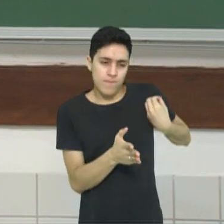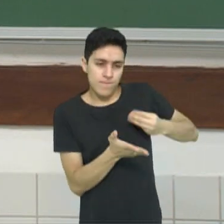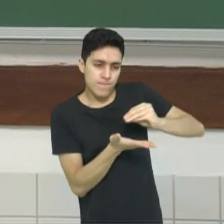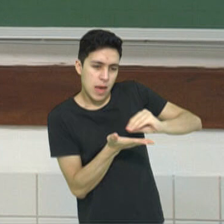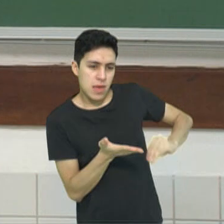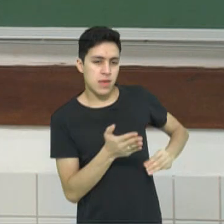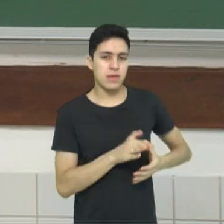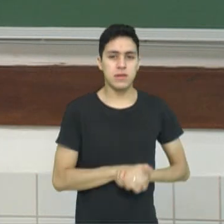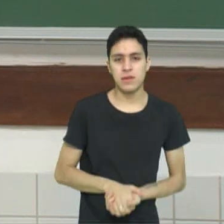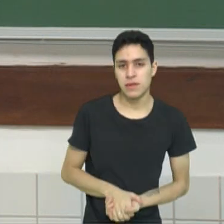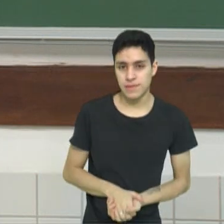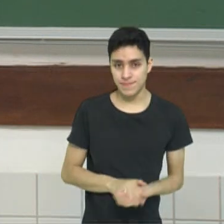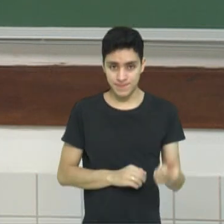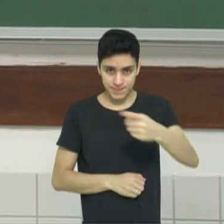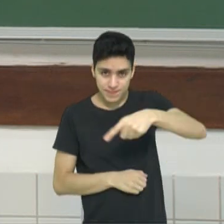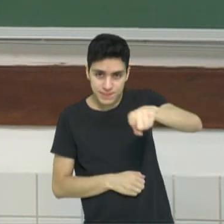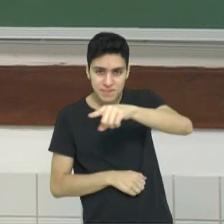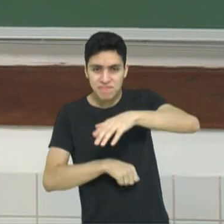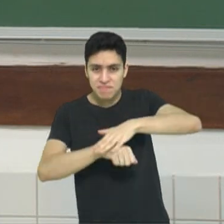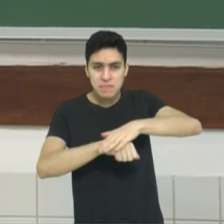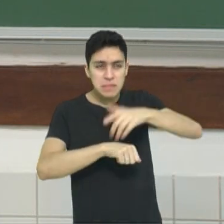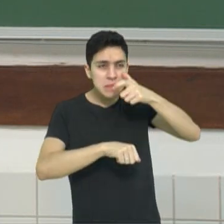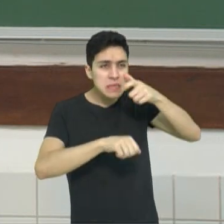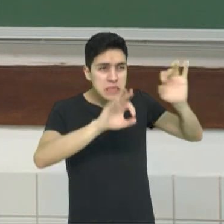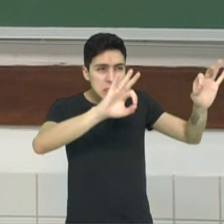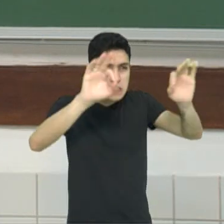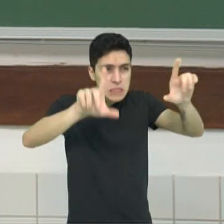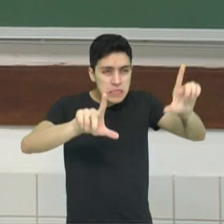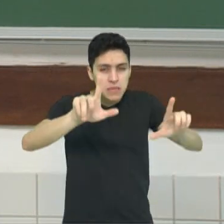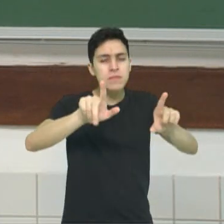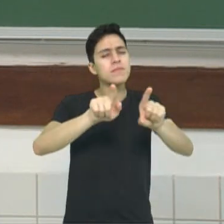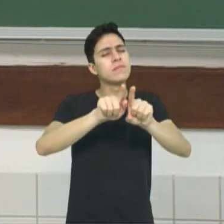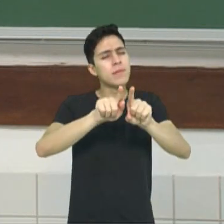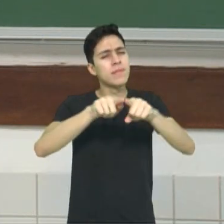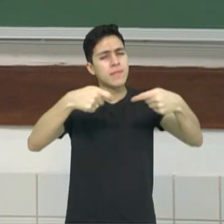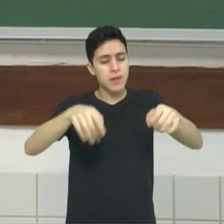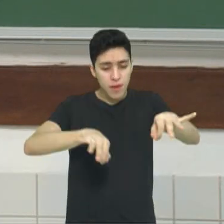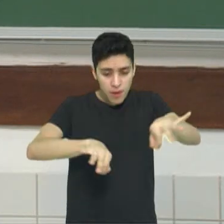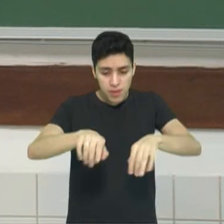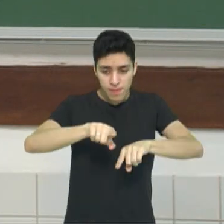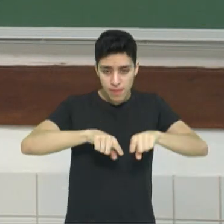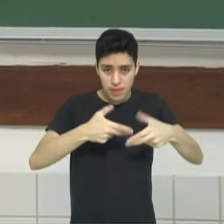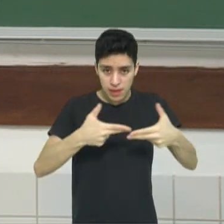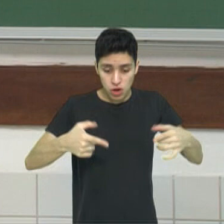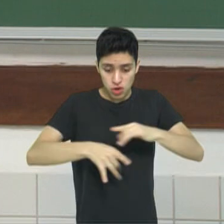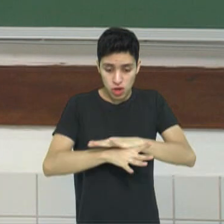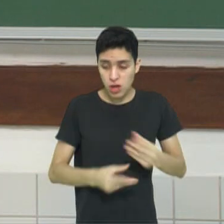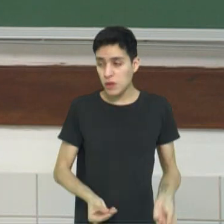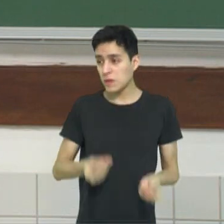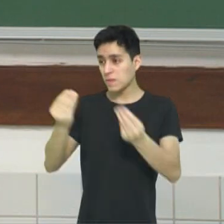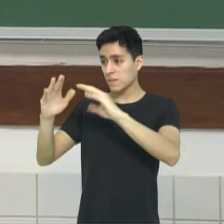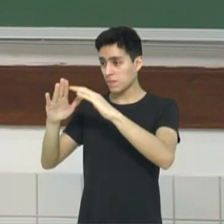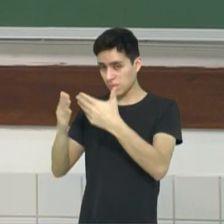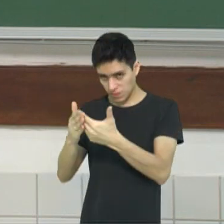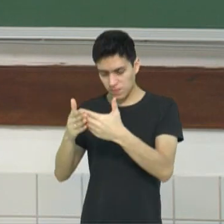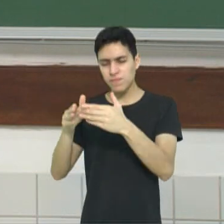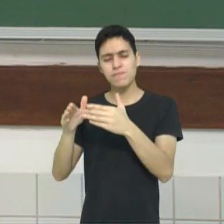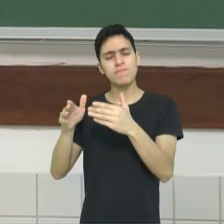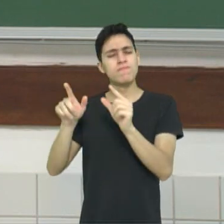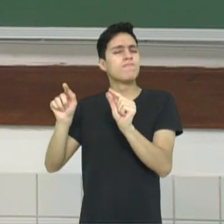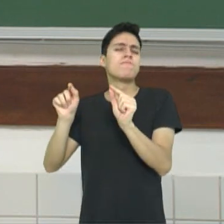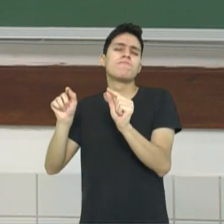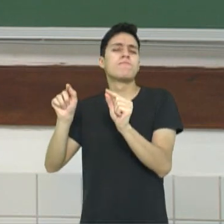frequência. Se você está assistindo pela TV, não esqueça de organizar o teu material e levar na escola, entregar para o teu